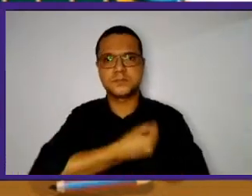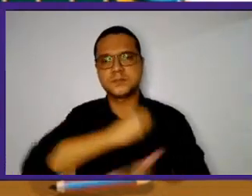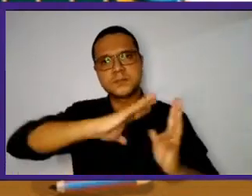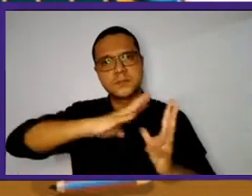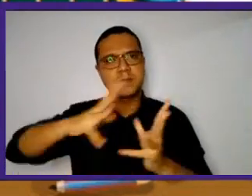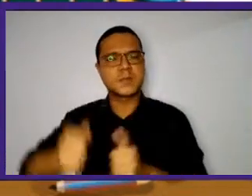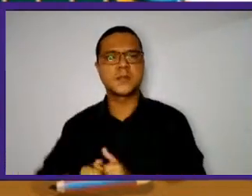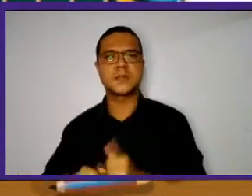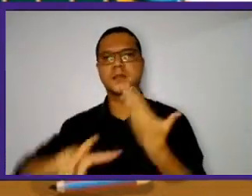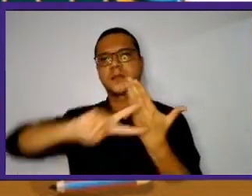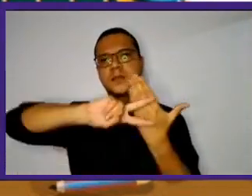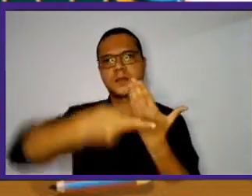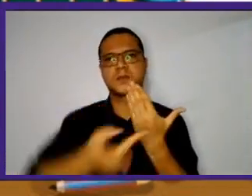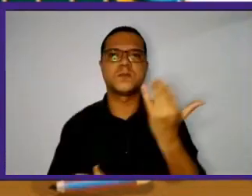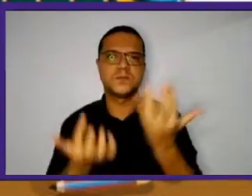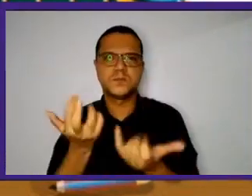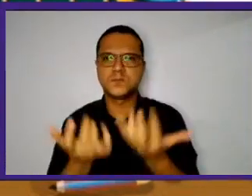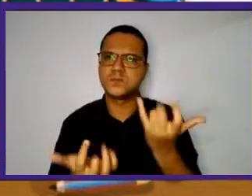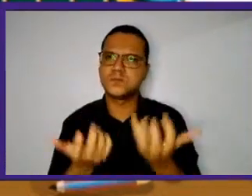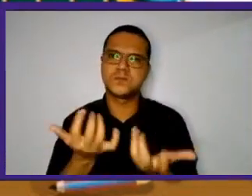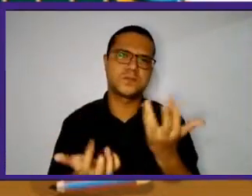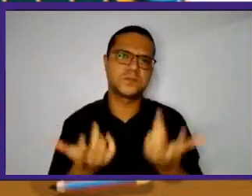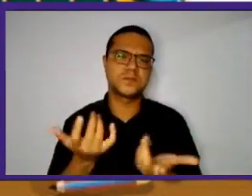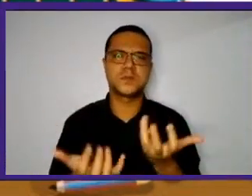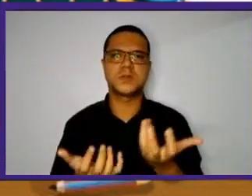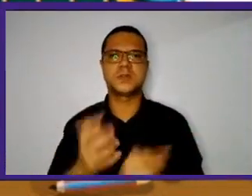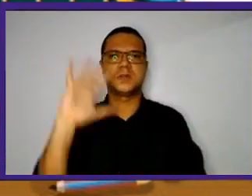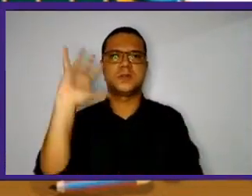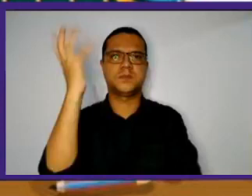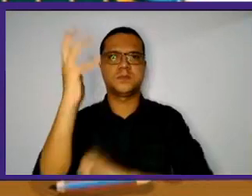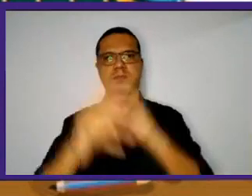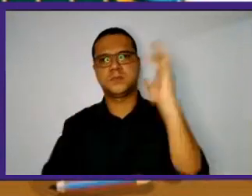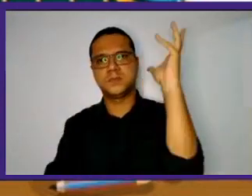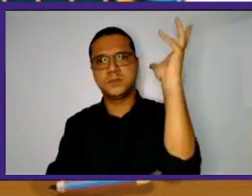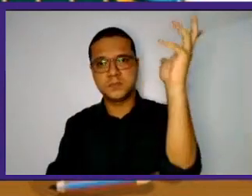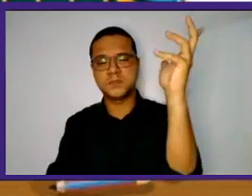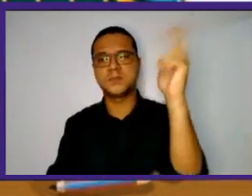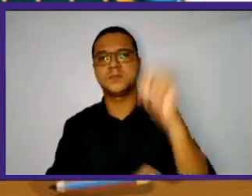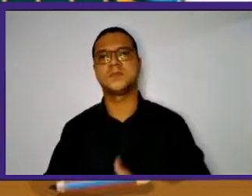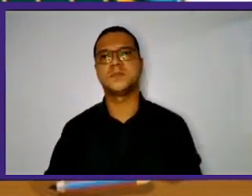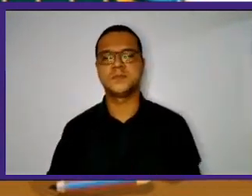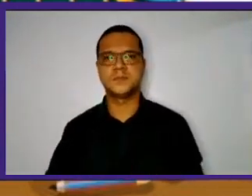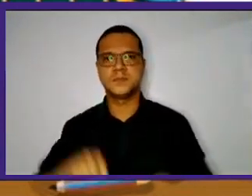na Terra e é resultado da queimada das florestas, da queimada de matéria nas